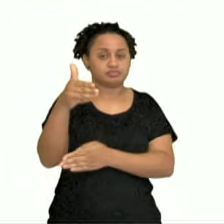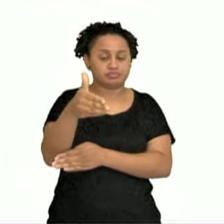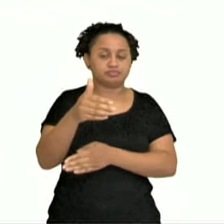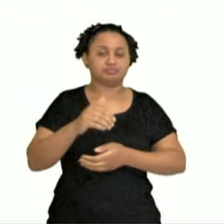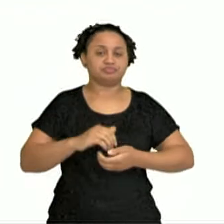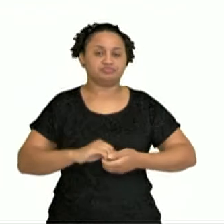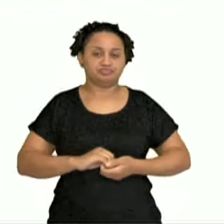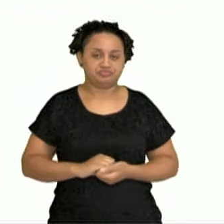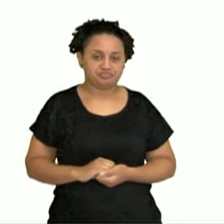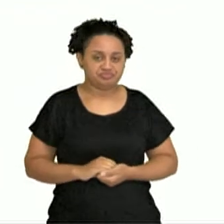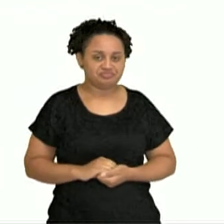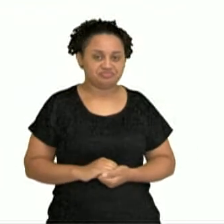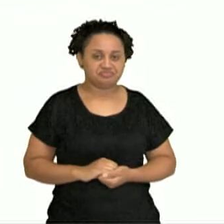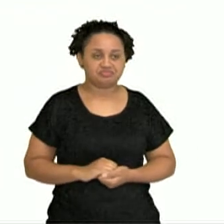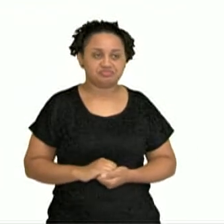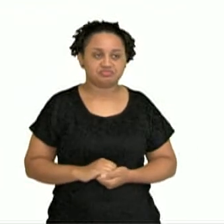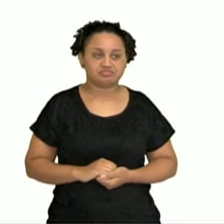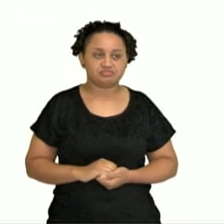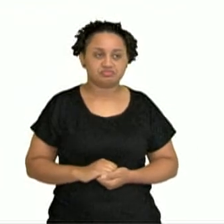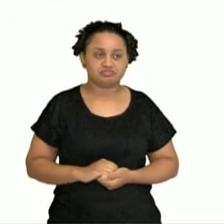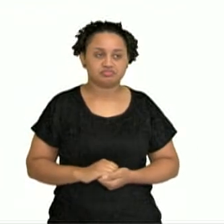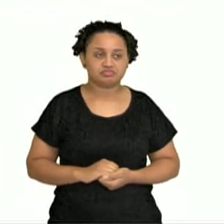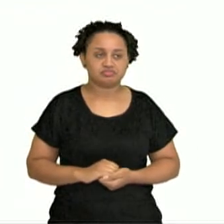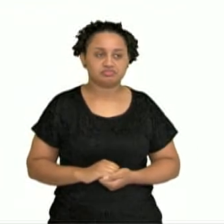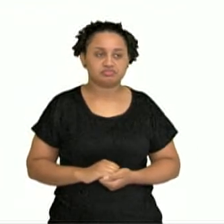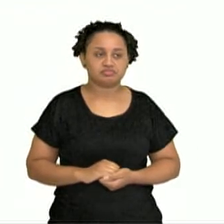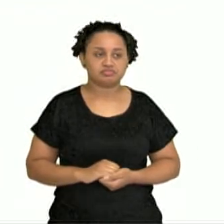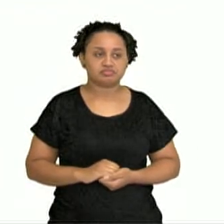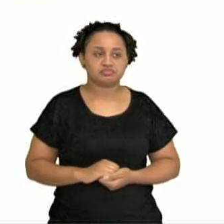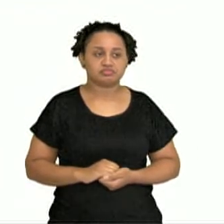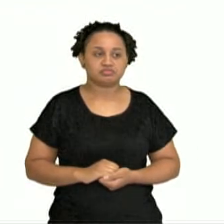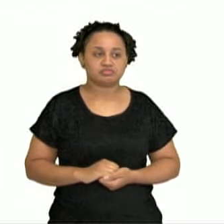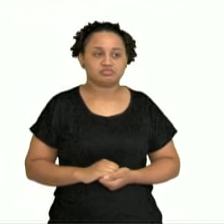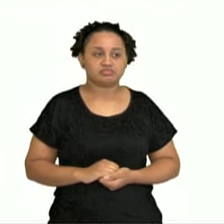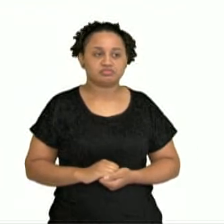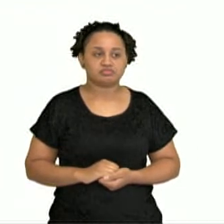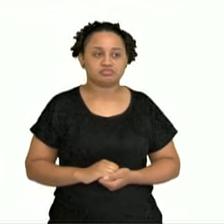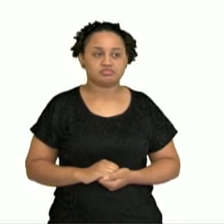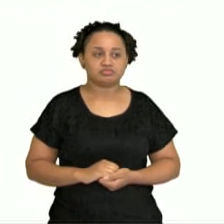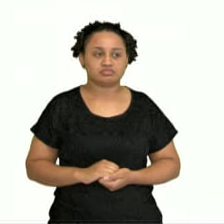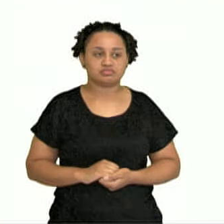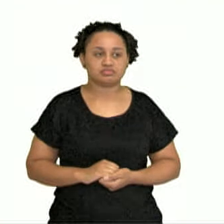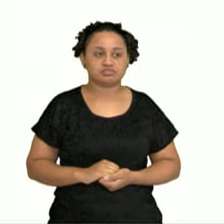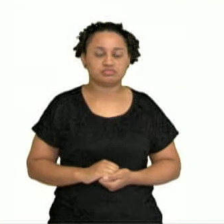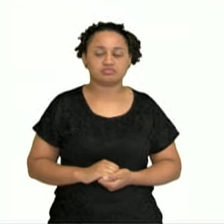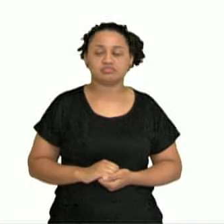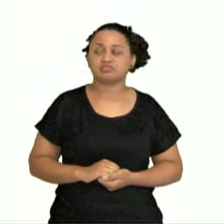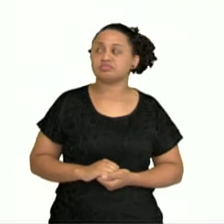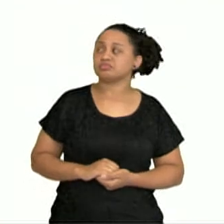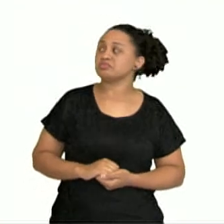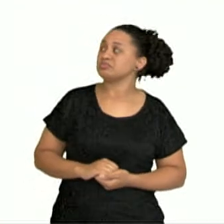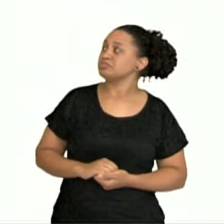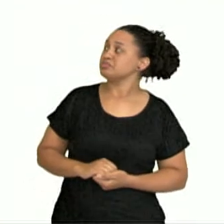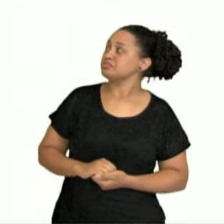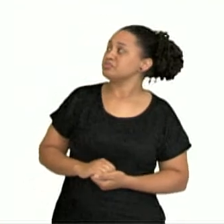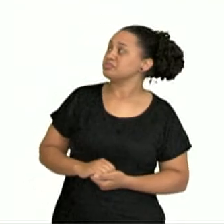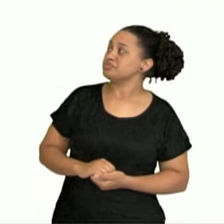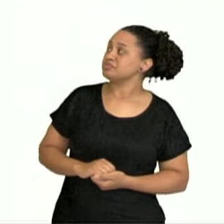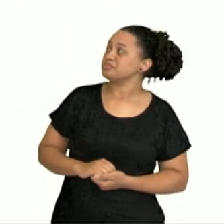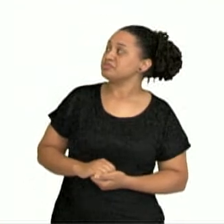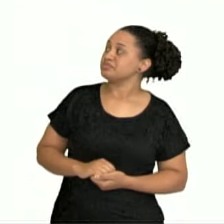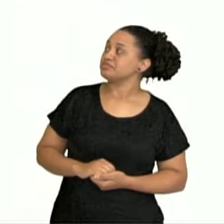Todos cantem, todos gritem, todos vivam. Esses são tempos de pensar. Cada dia somos mais. Esses são tempos de